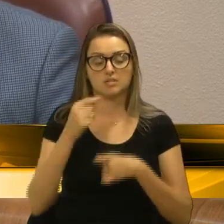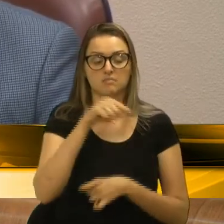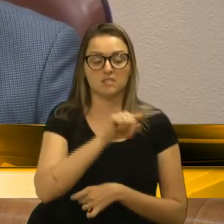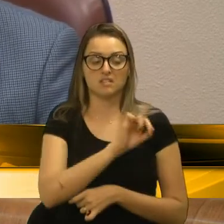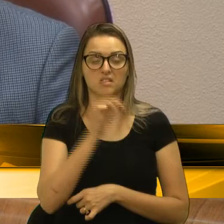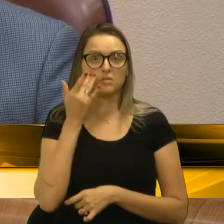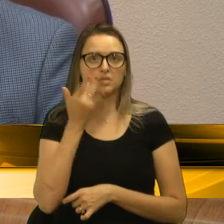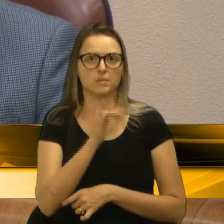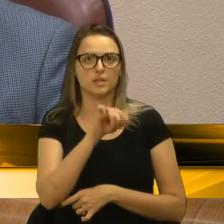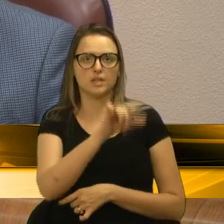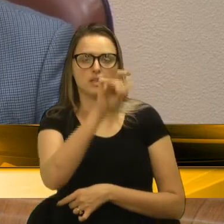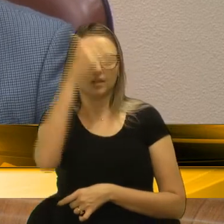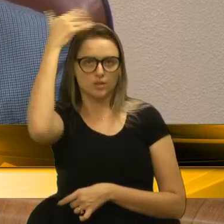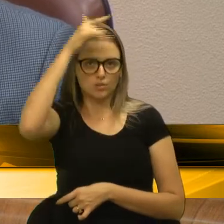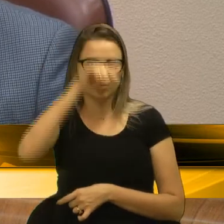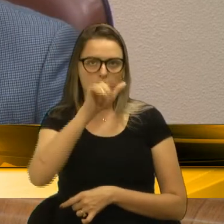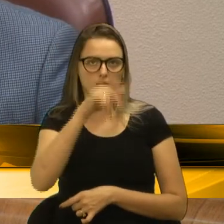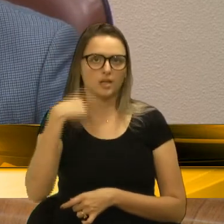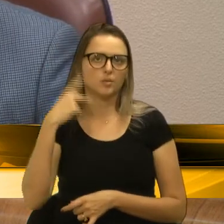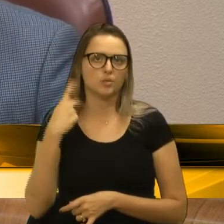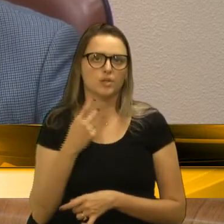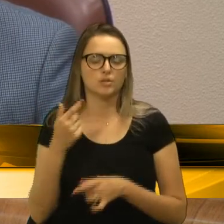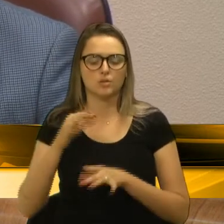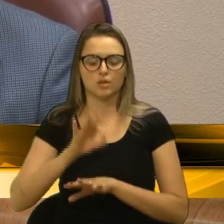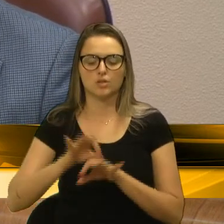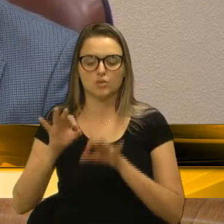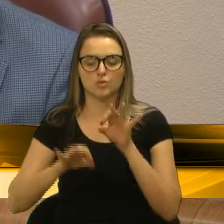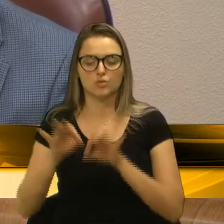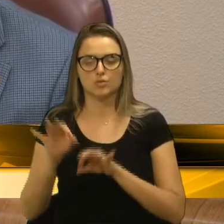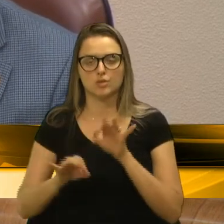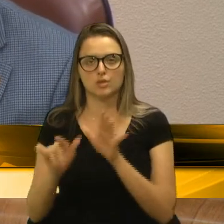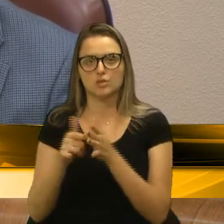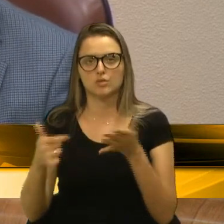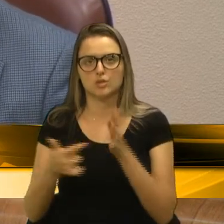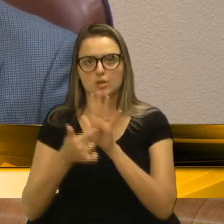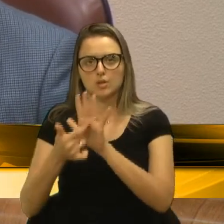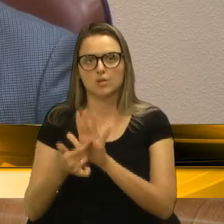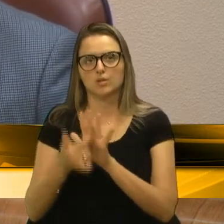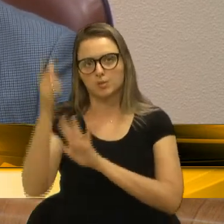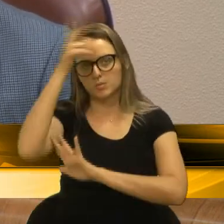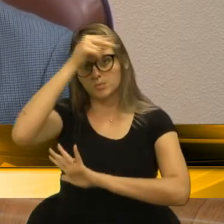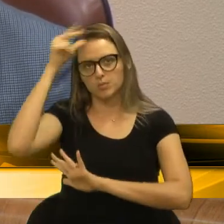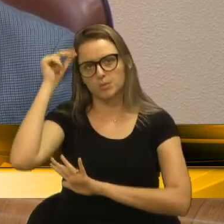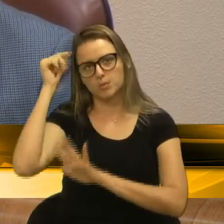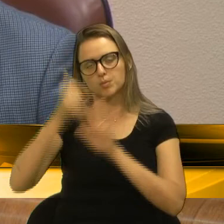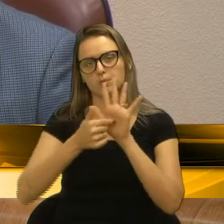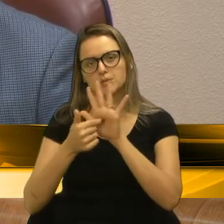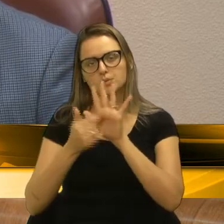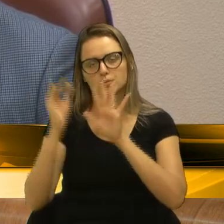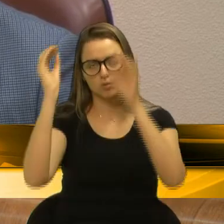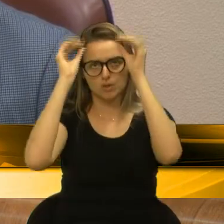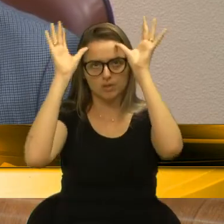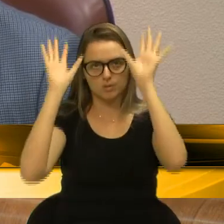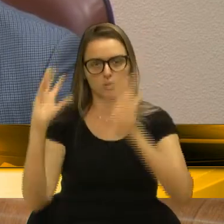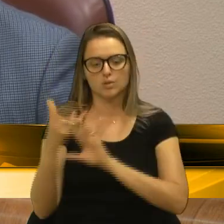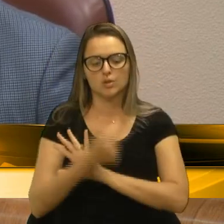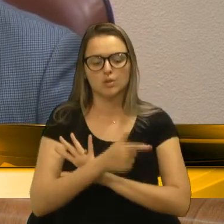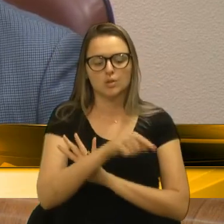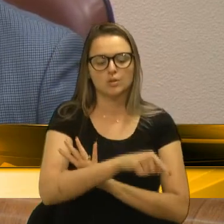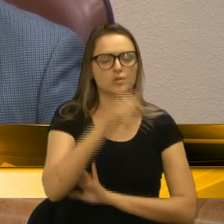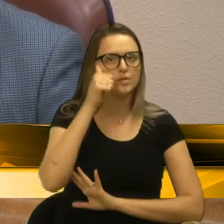político. Além disso, segundo a mesma notícia vinculada pelo mesmo jornal, portanto, fato público e notório, do conhecimento de todos, a menor poderia